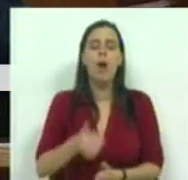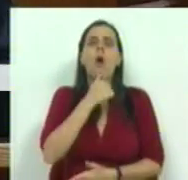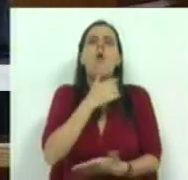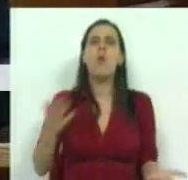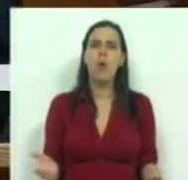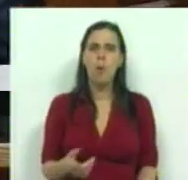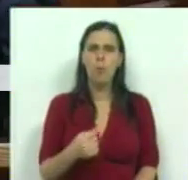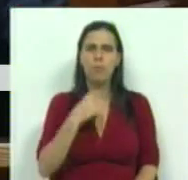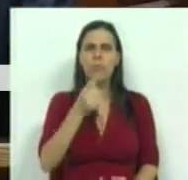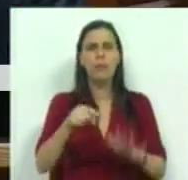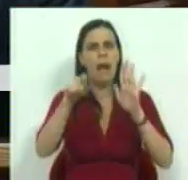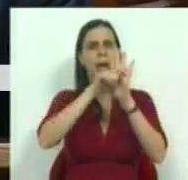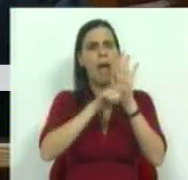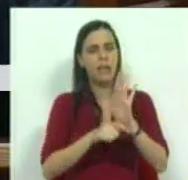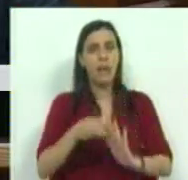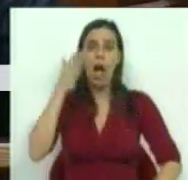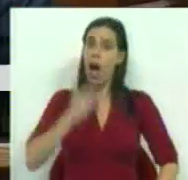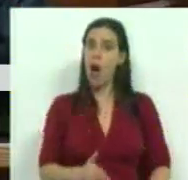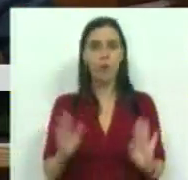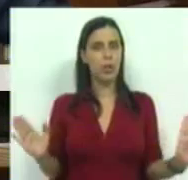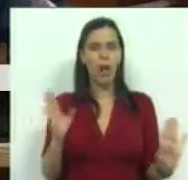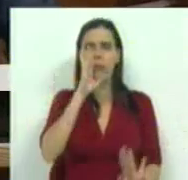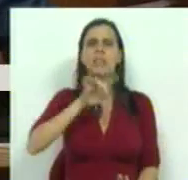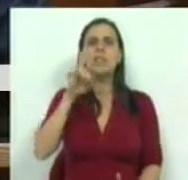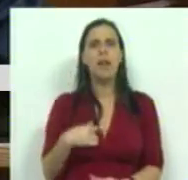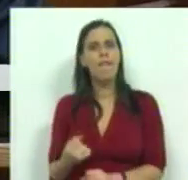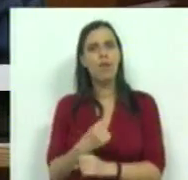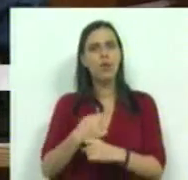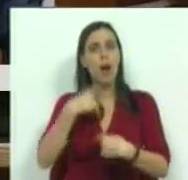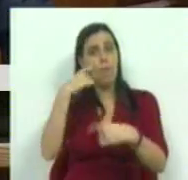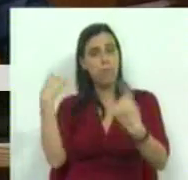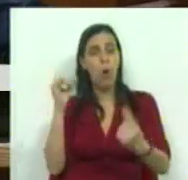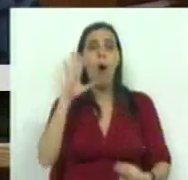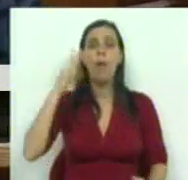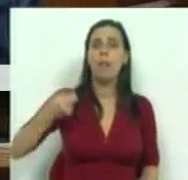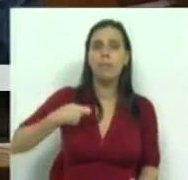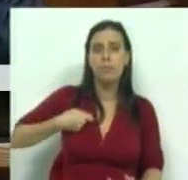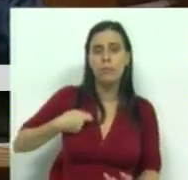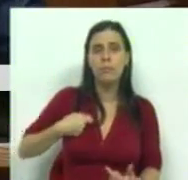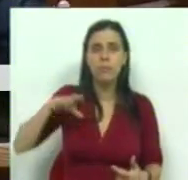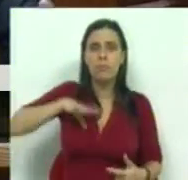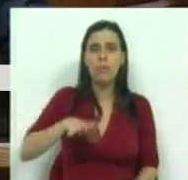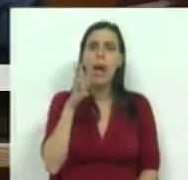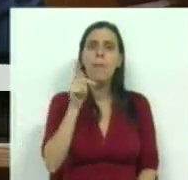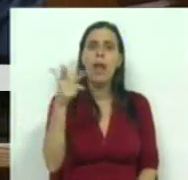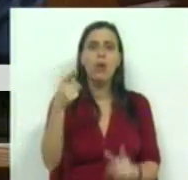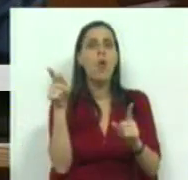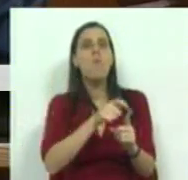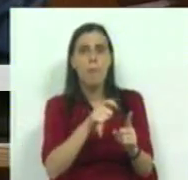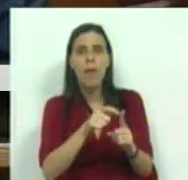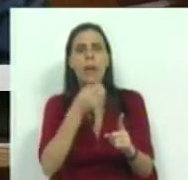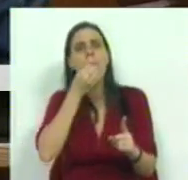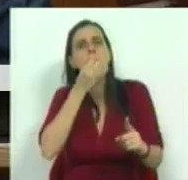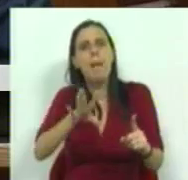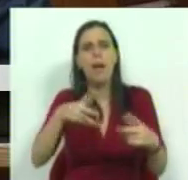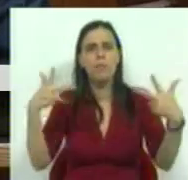é que podem falar de ética na austeridade quando um funcionário público ou pensionista que receba 1.000 euros por mês